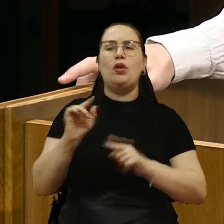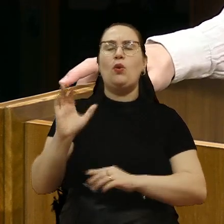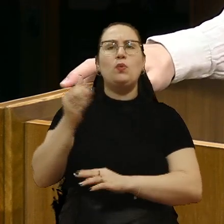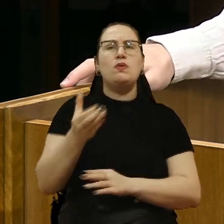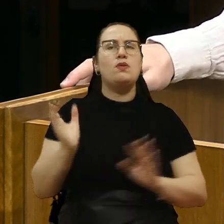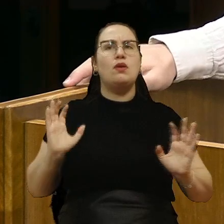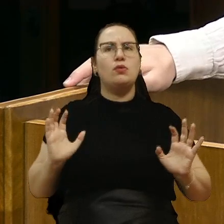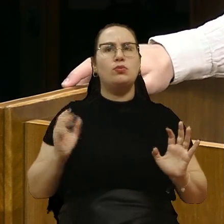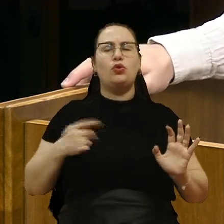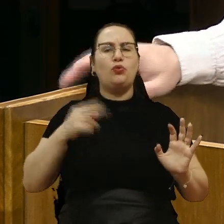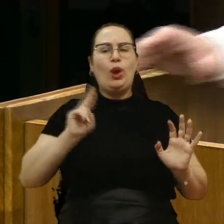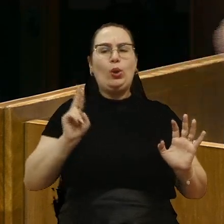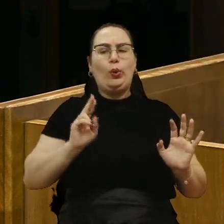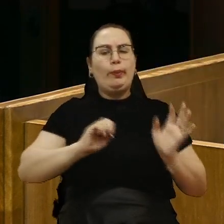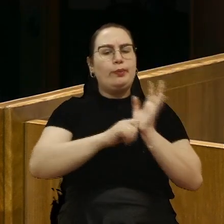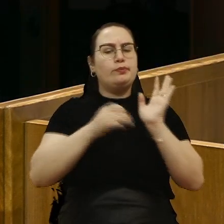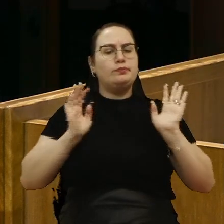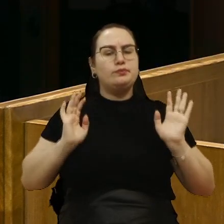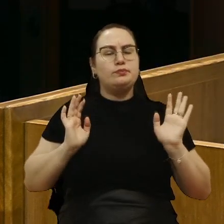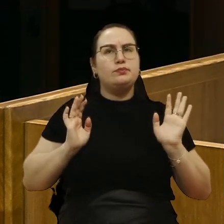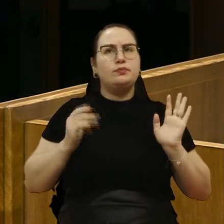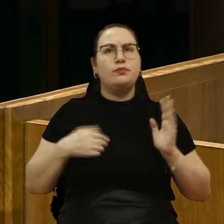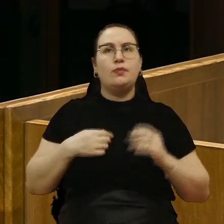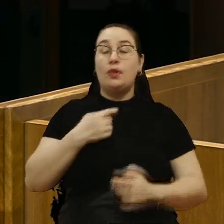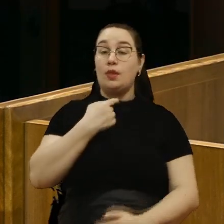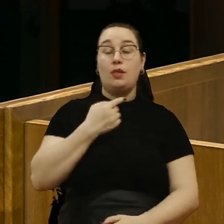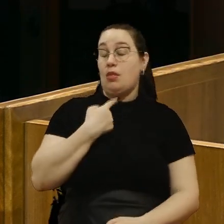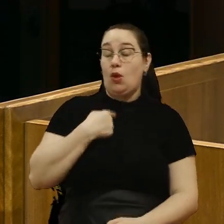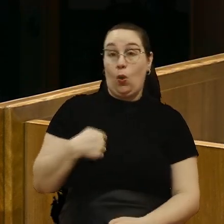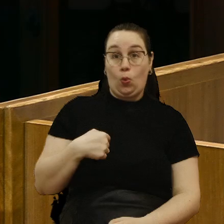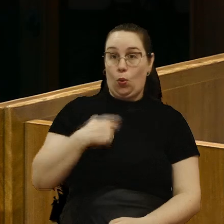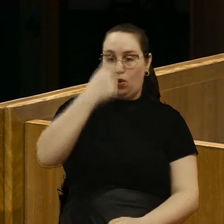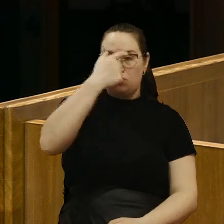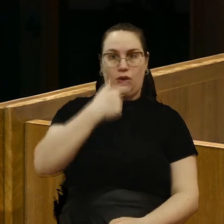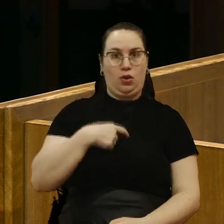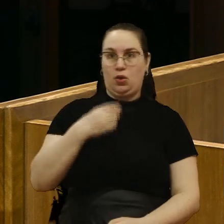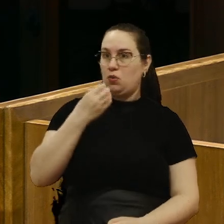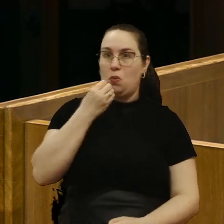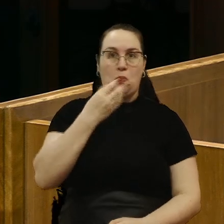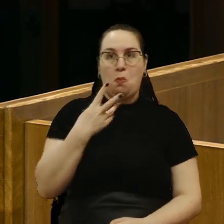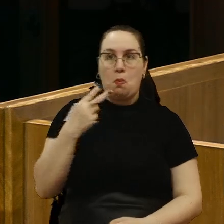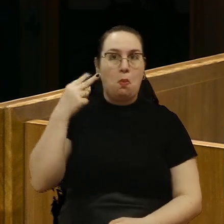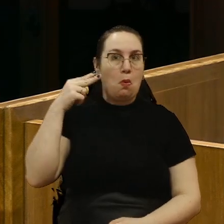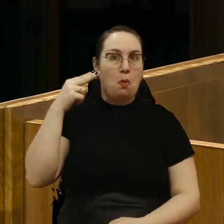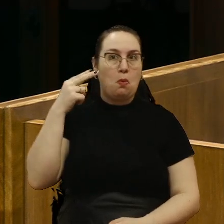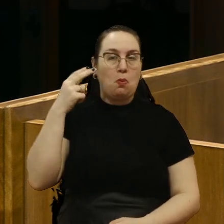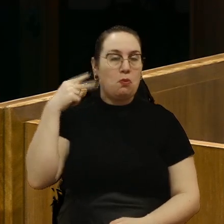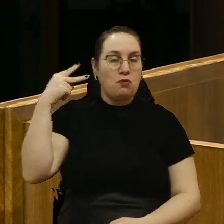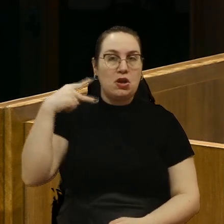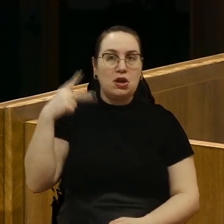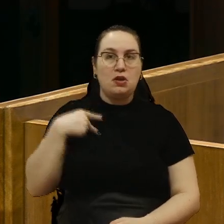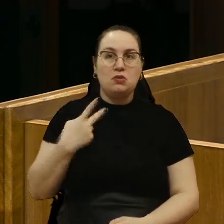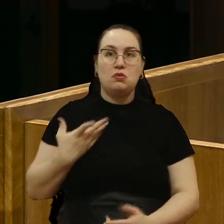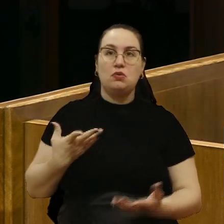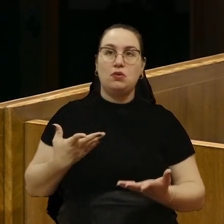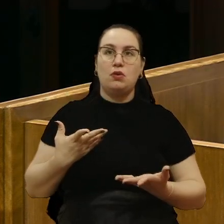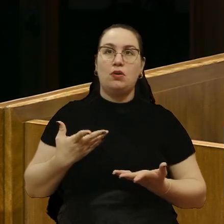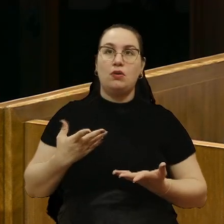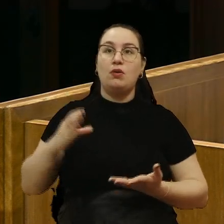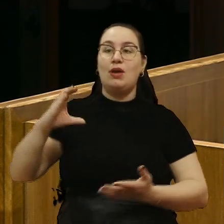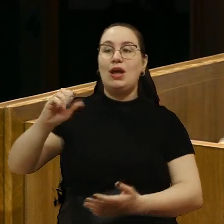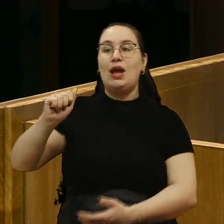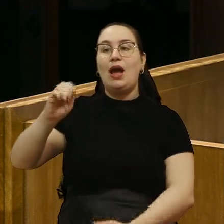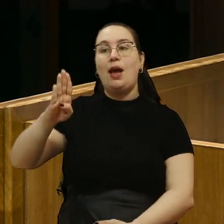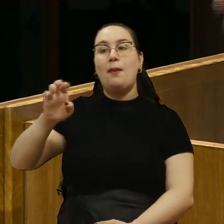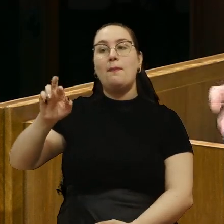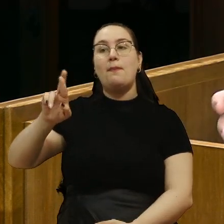Sinceramente, eu considero, e tem gente que não gosta da minha atuação, tem liberdade de achar que eu não sou um bom vereador. Agora, eu considero o Caberlon